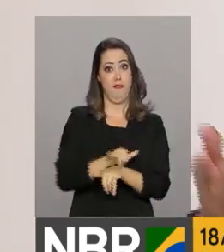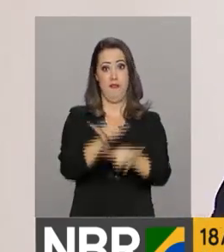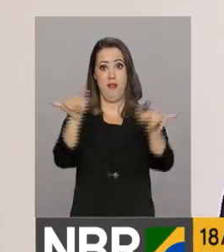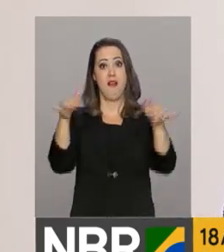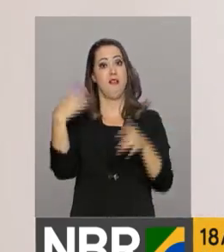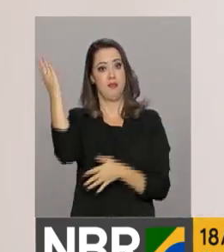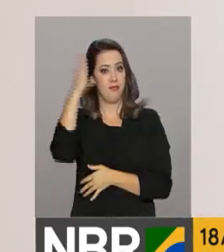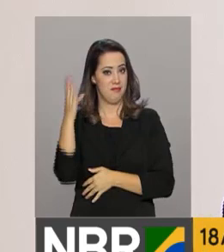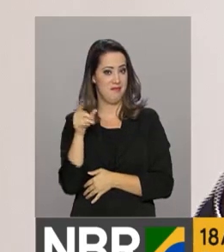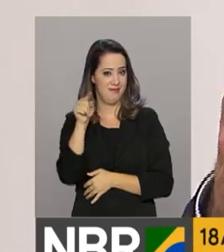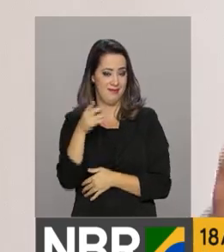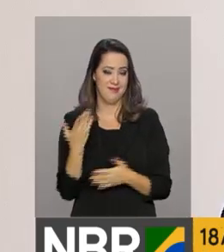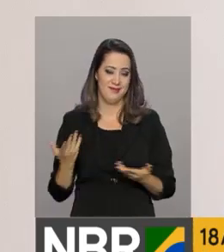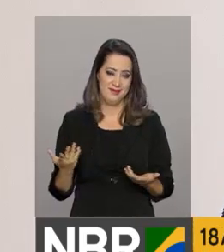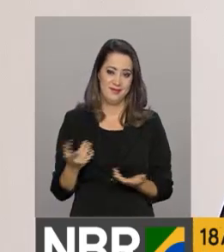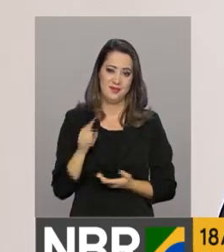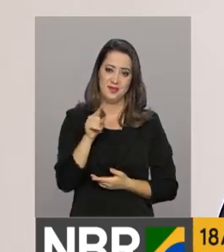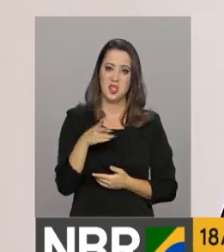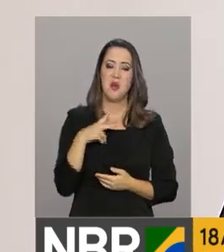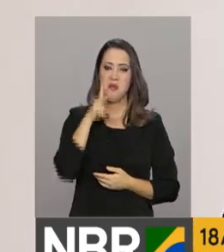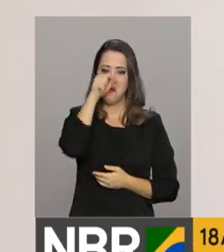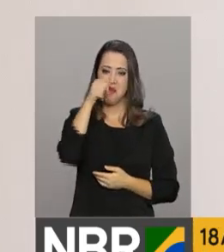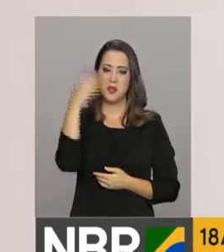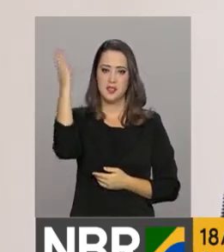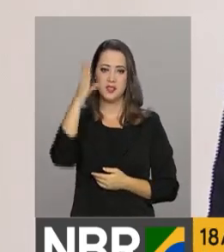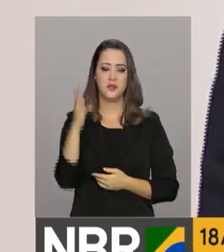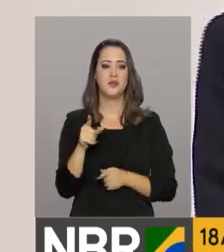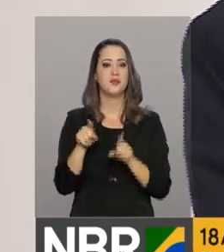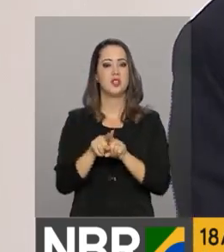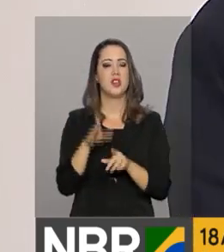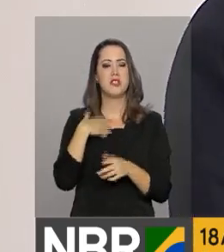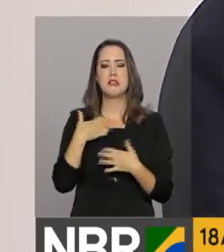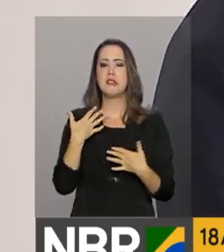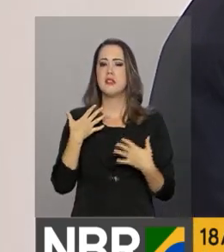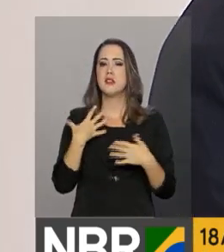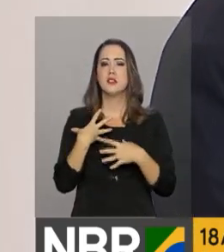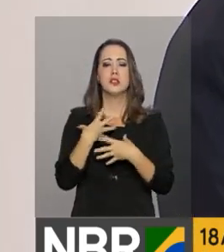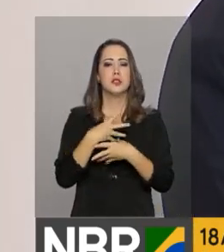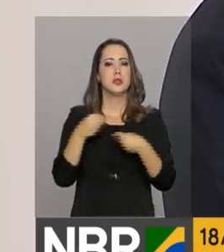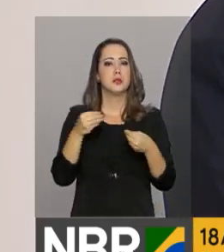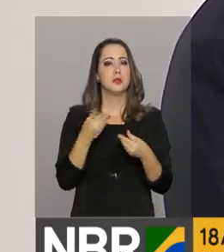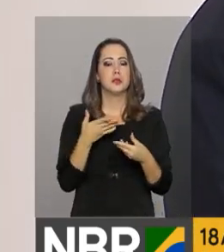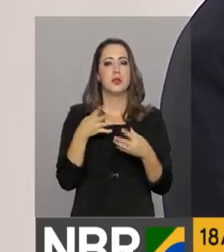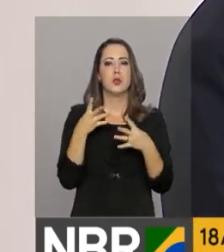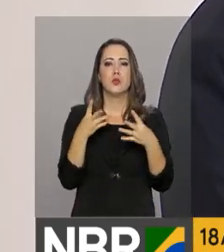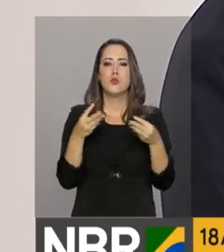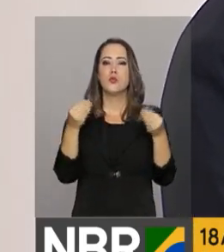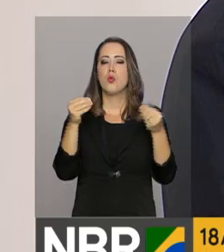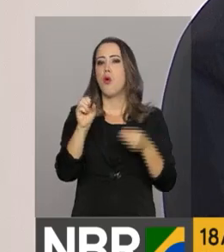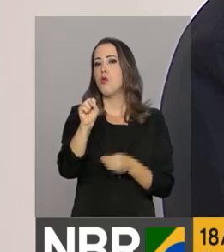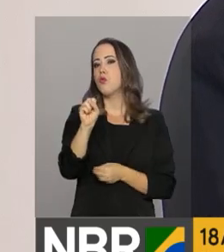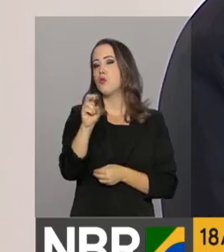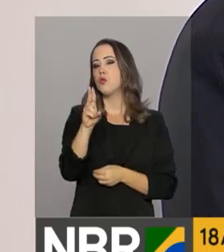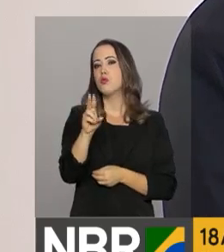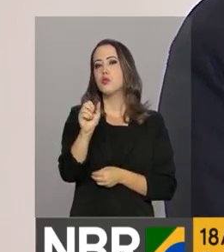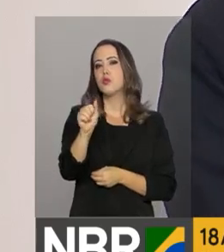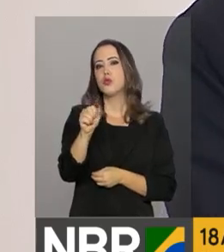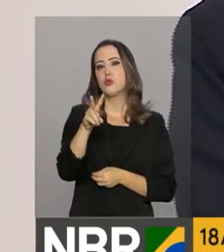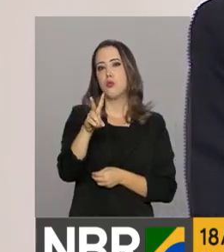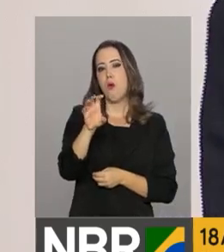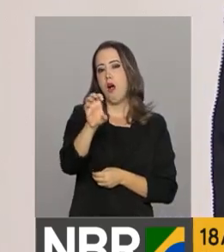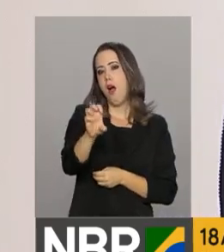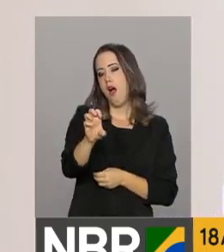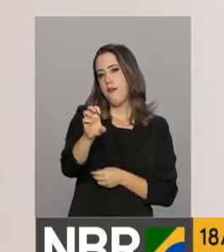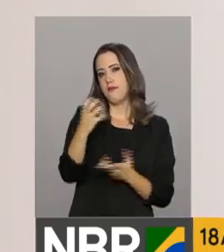além de ser de uma força extraordinária também tem uma suavidade sensível à suavidade que todos podemos perceber mas que nestas